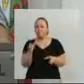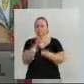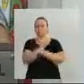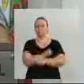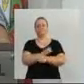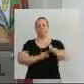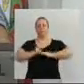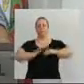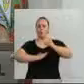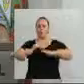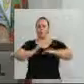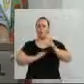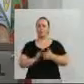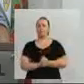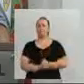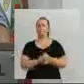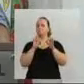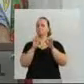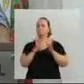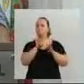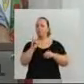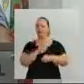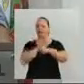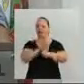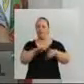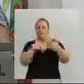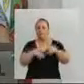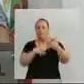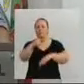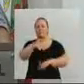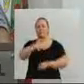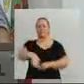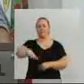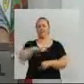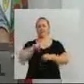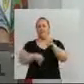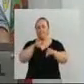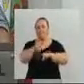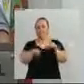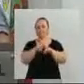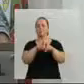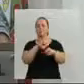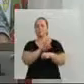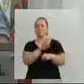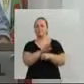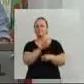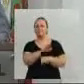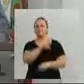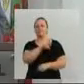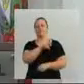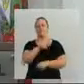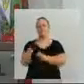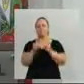e certamente vai levar grandes avanços para aquela região e a população passa também a ser atendida dessa forma pelo poder público, pelo